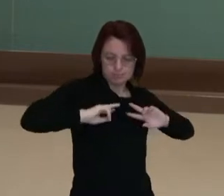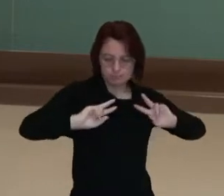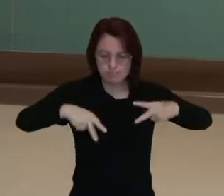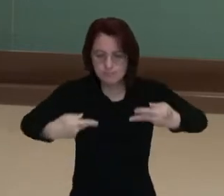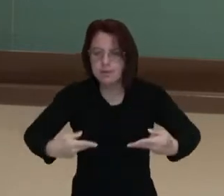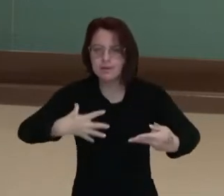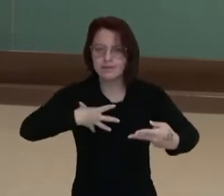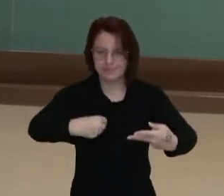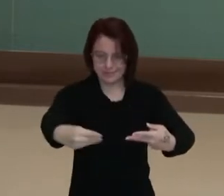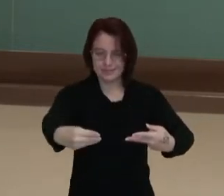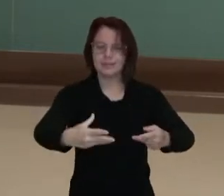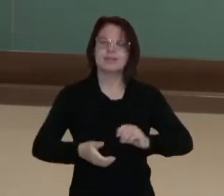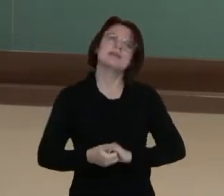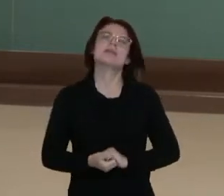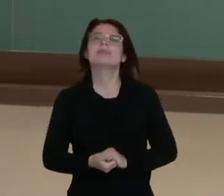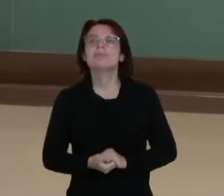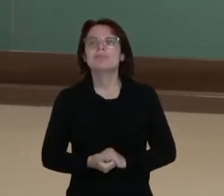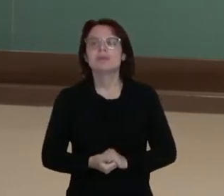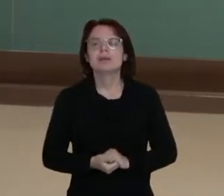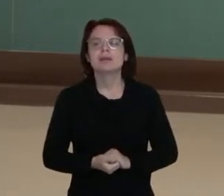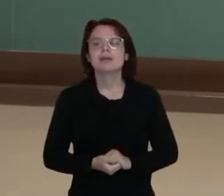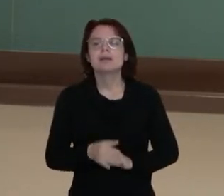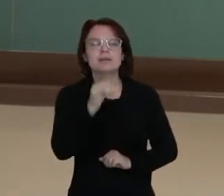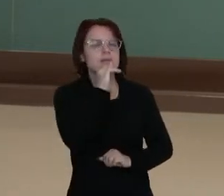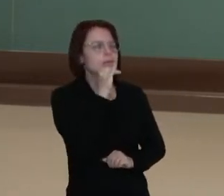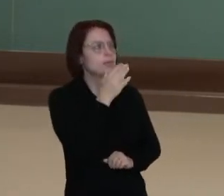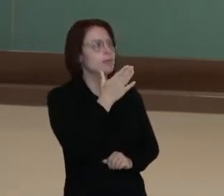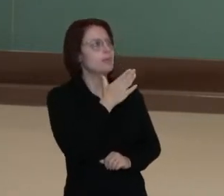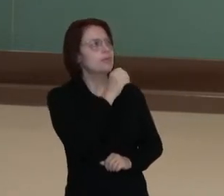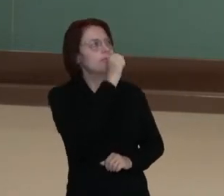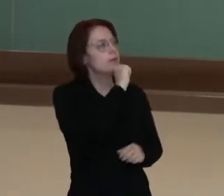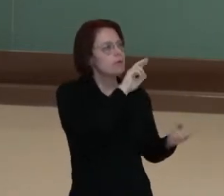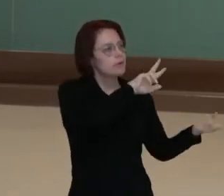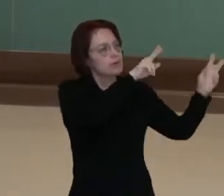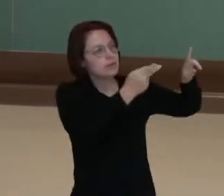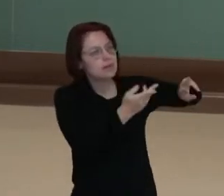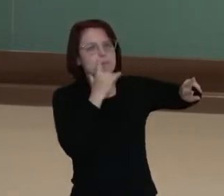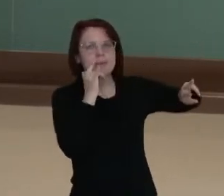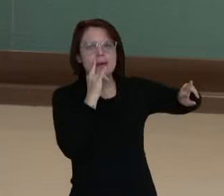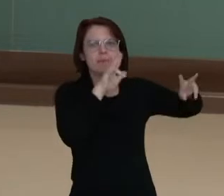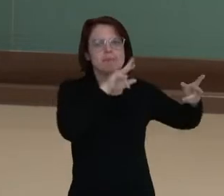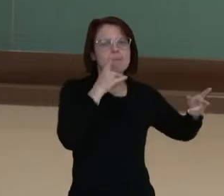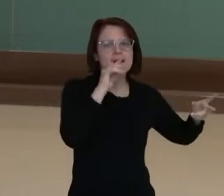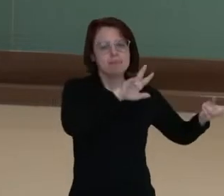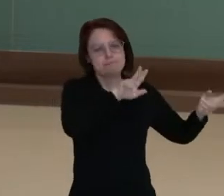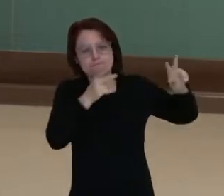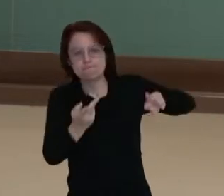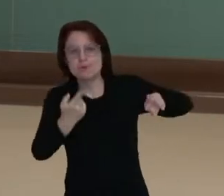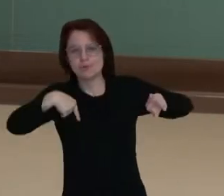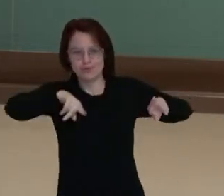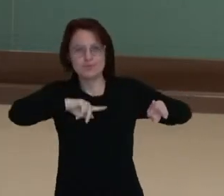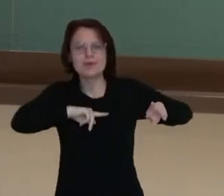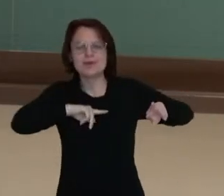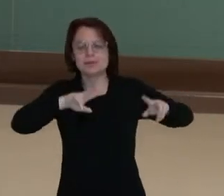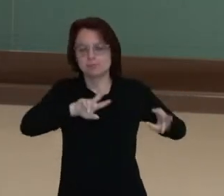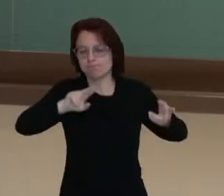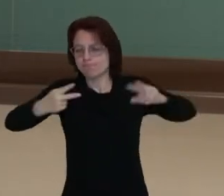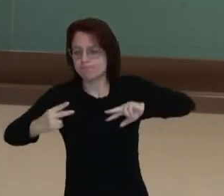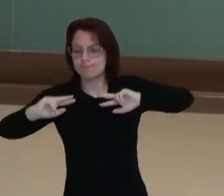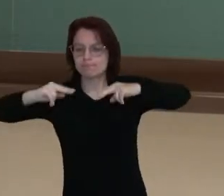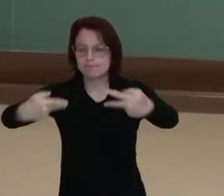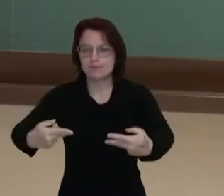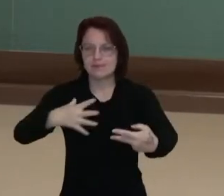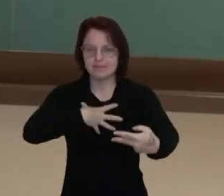para as outras gerações, né? Então, dos avós para os pais, dos pais para os filhos. Isso acontece tanto nas